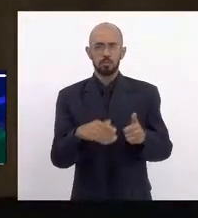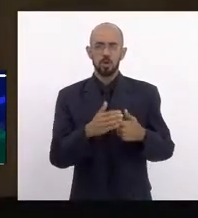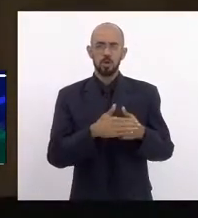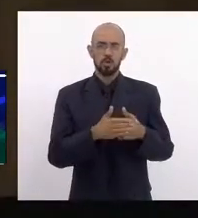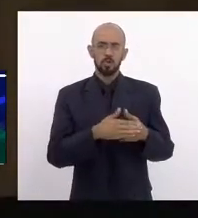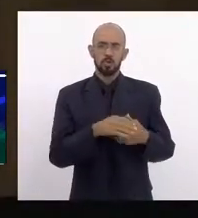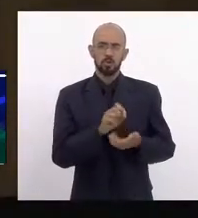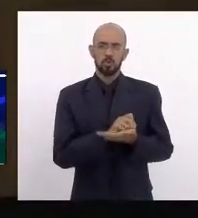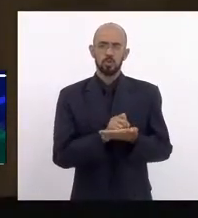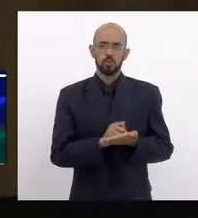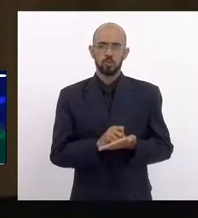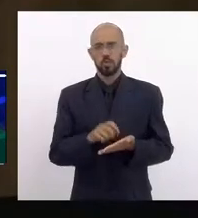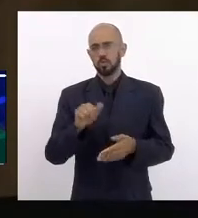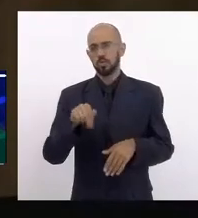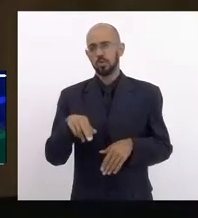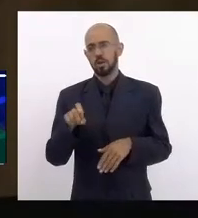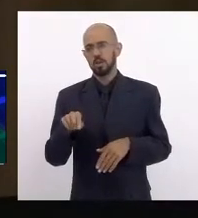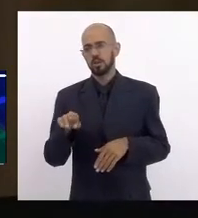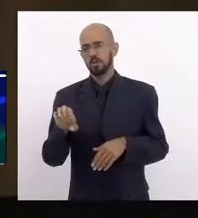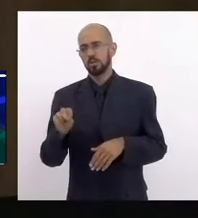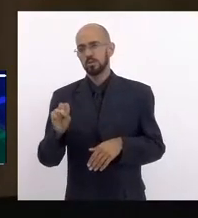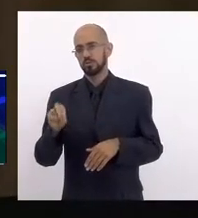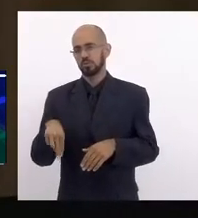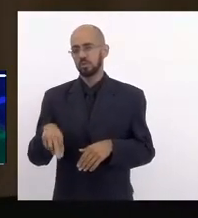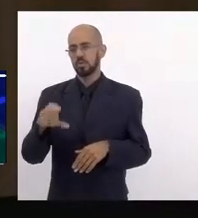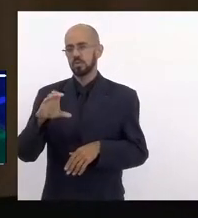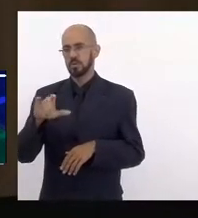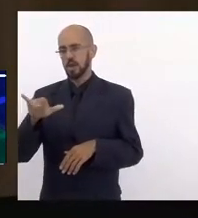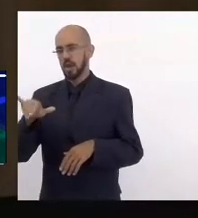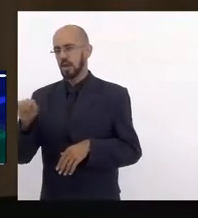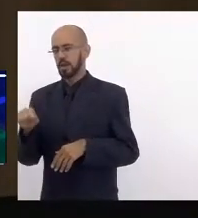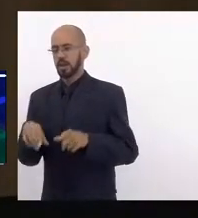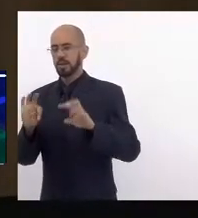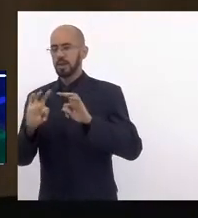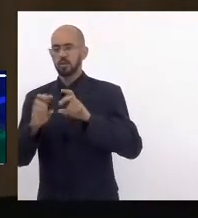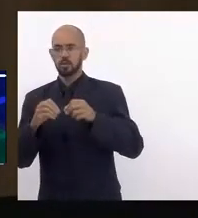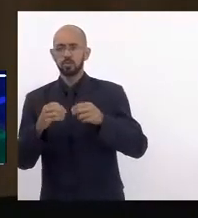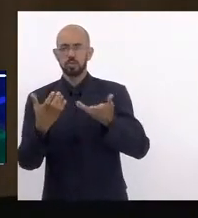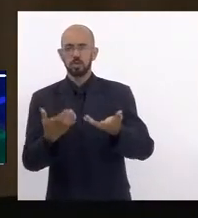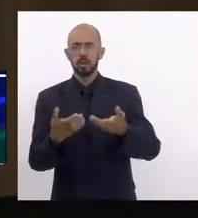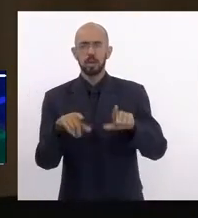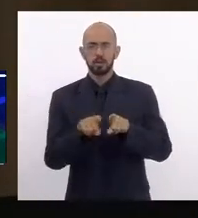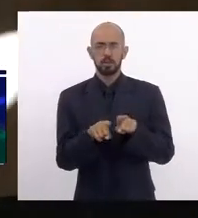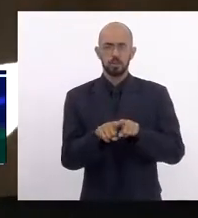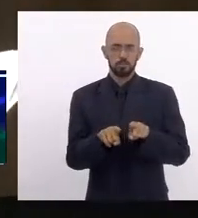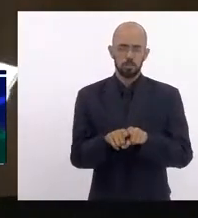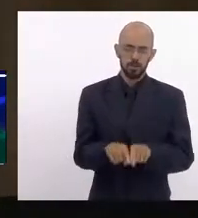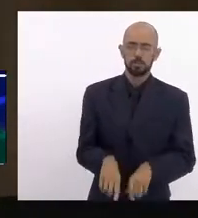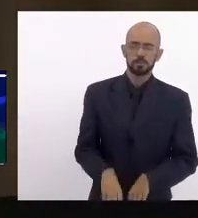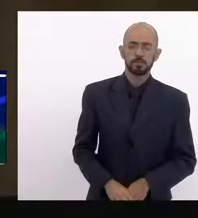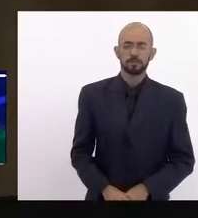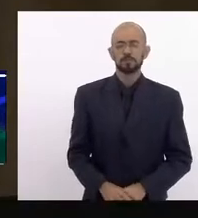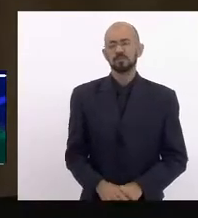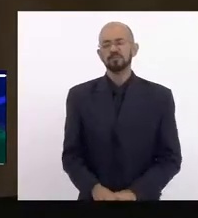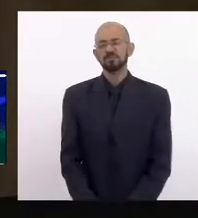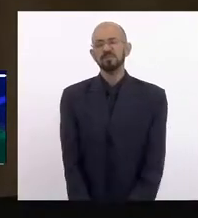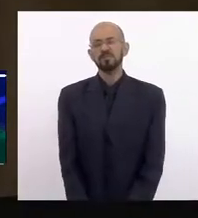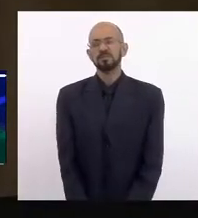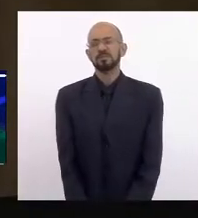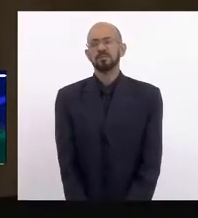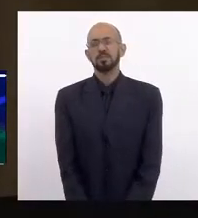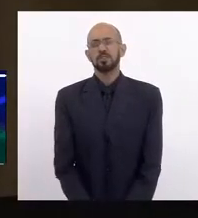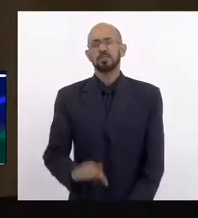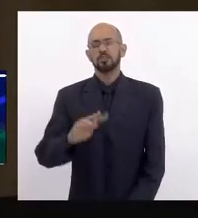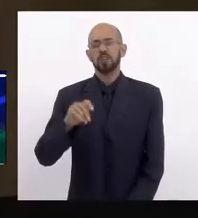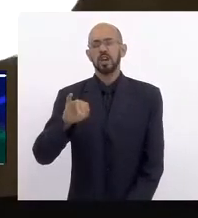prerrogativa ao deputado Anderson e deputada Célia e a todos os deputados que assim quiserem ser coautor. Deputado Charles Batista.